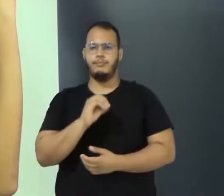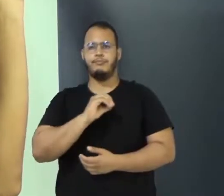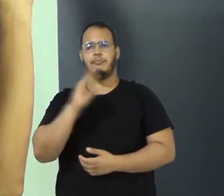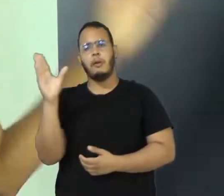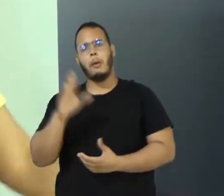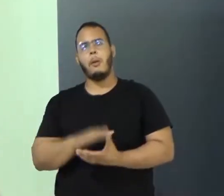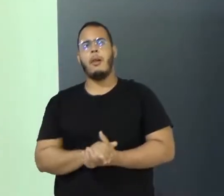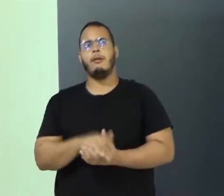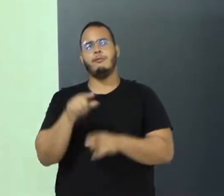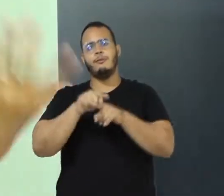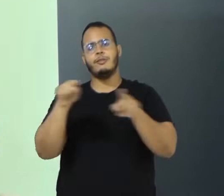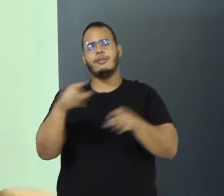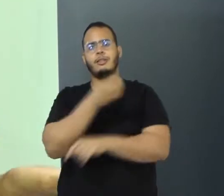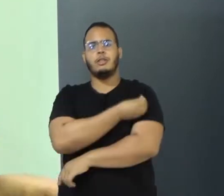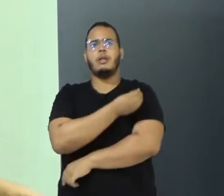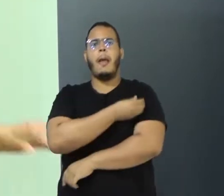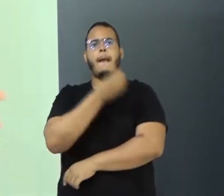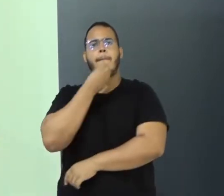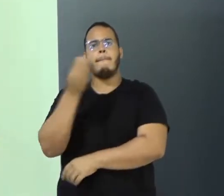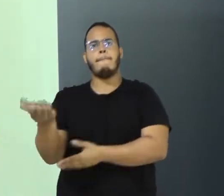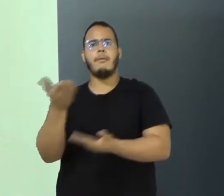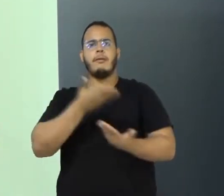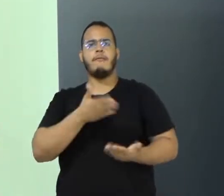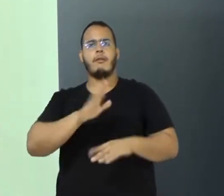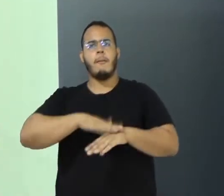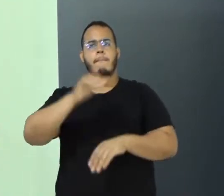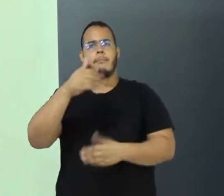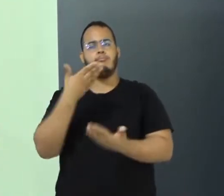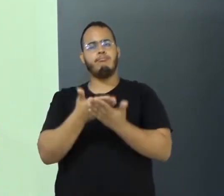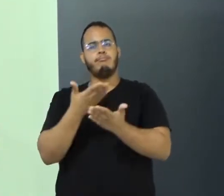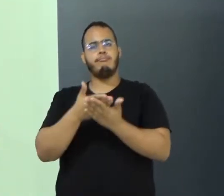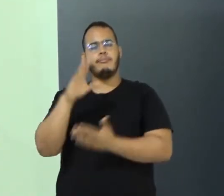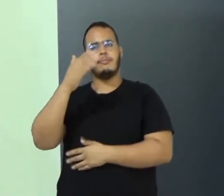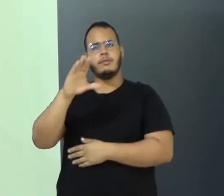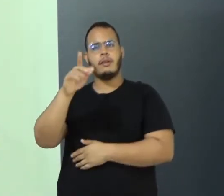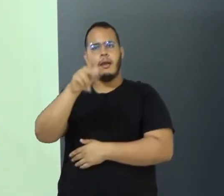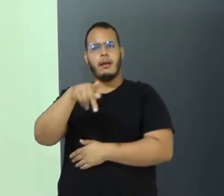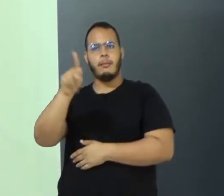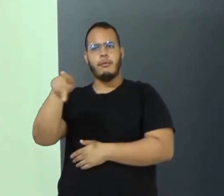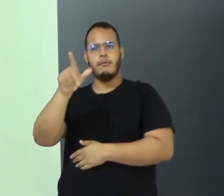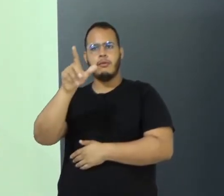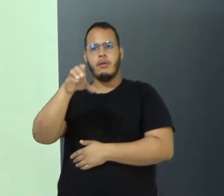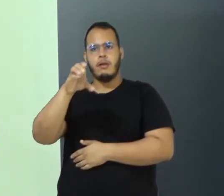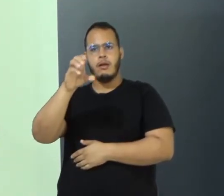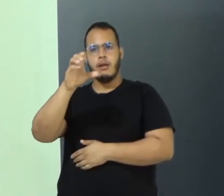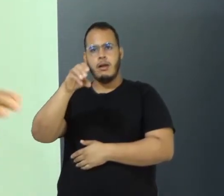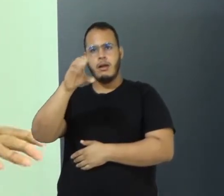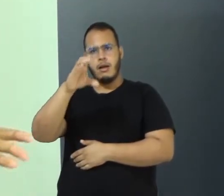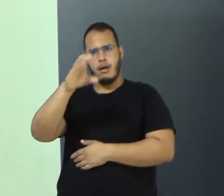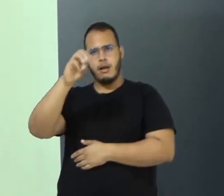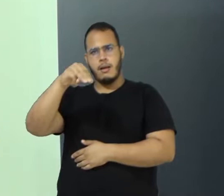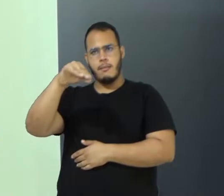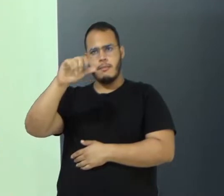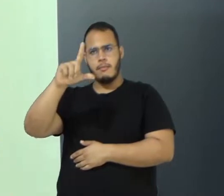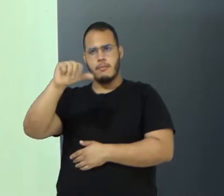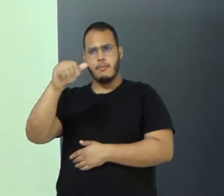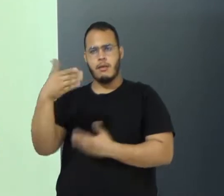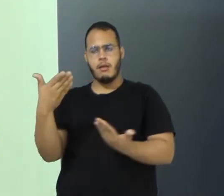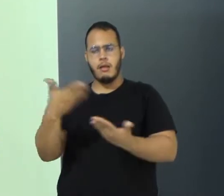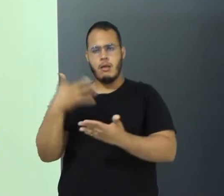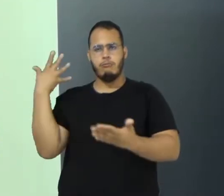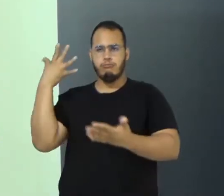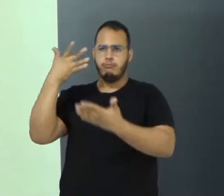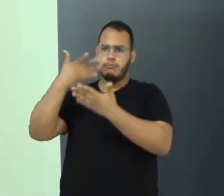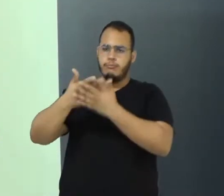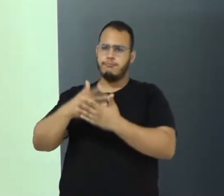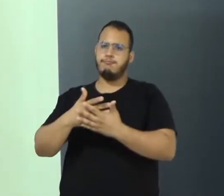Olá pessoal do sexto ano, sejam todos muito bem-vindos a mais uma aula de ciências. Eu sou a professora Camila e hoje a gente vai continuar em nosso estudo sobre